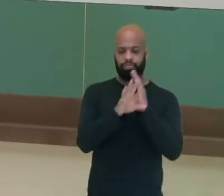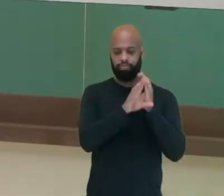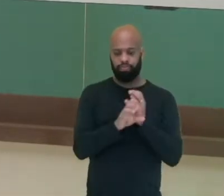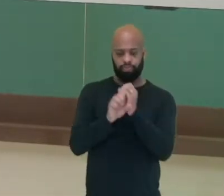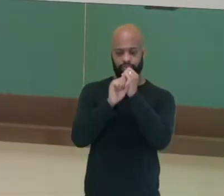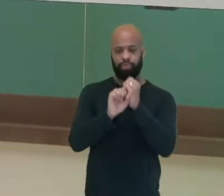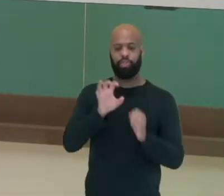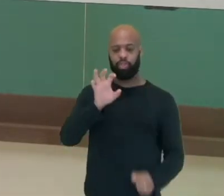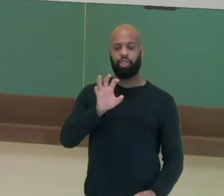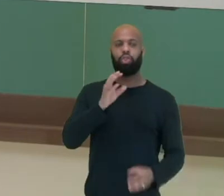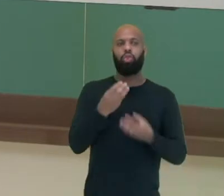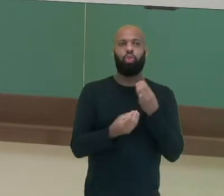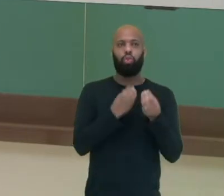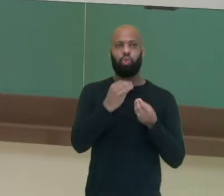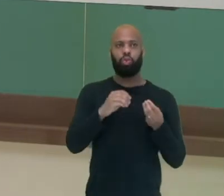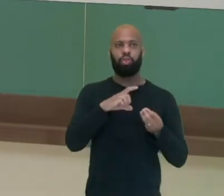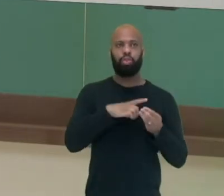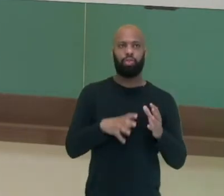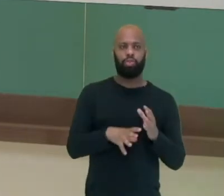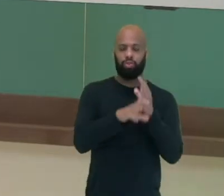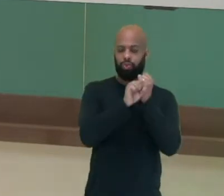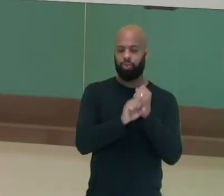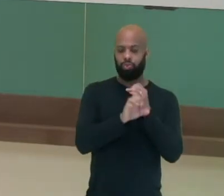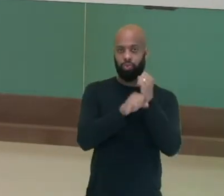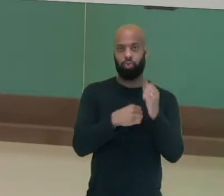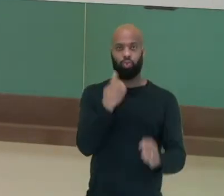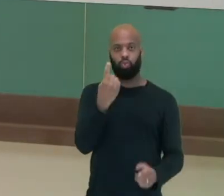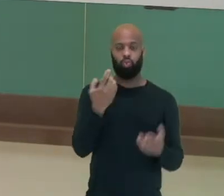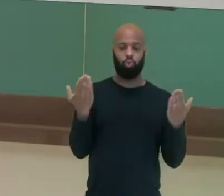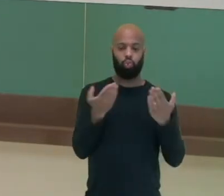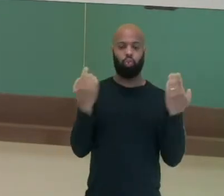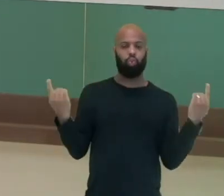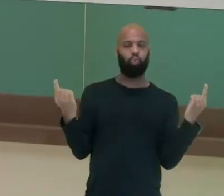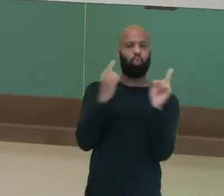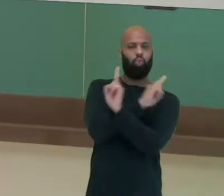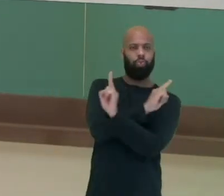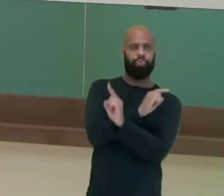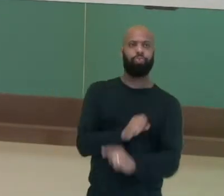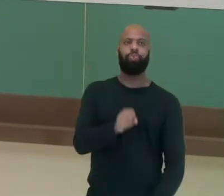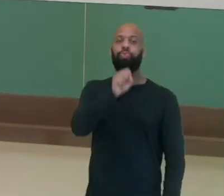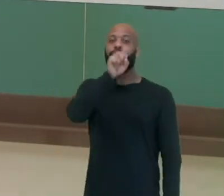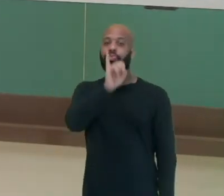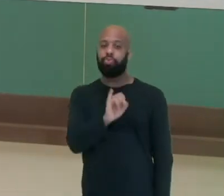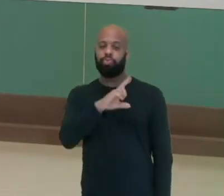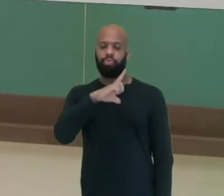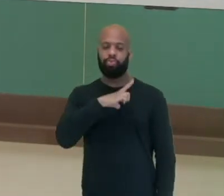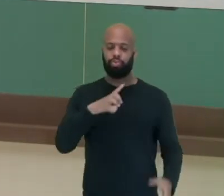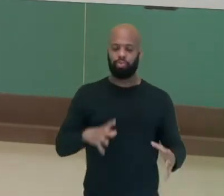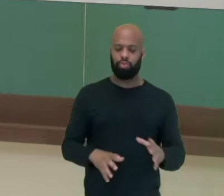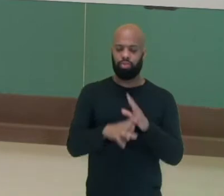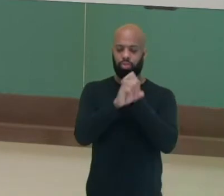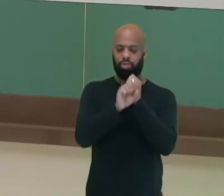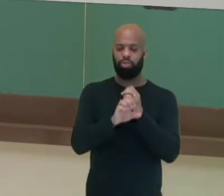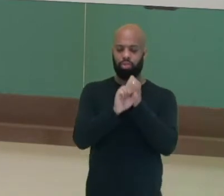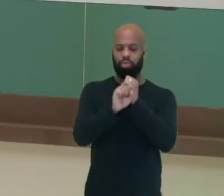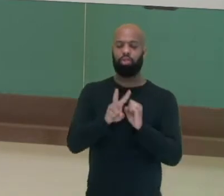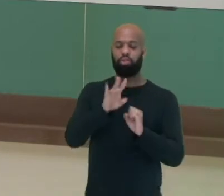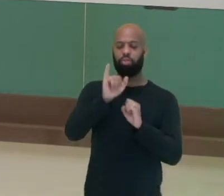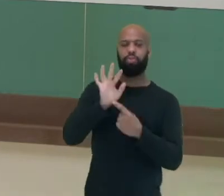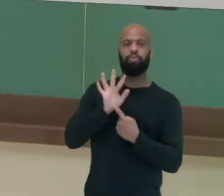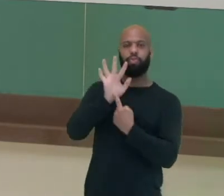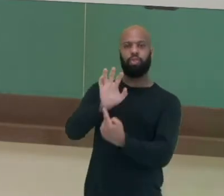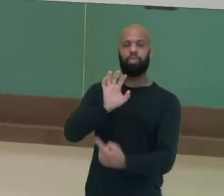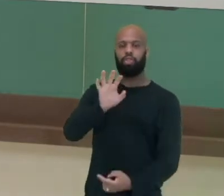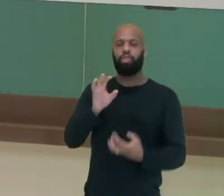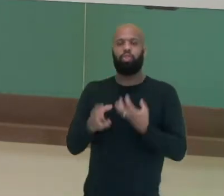deles somando. Aqui eu vou fazer o caminho inverso. Se eu tenho a soma, eu vou